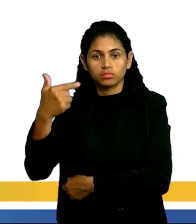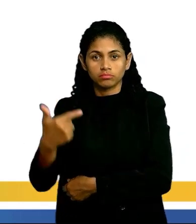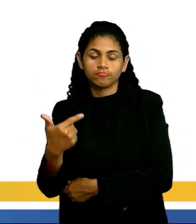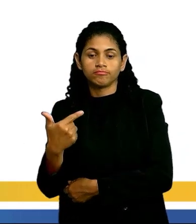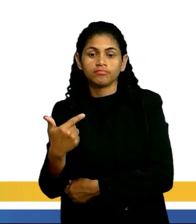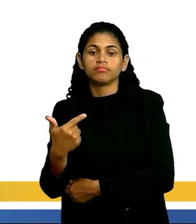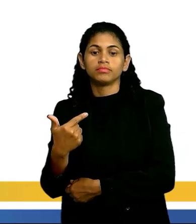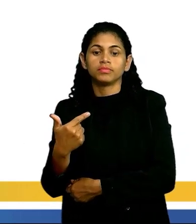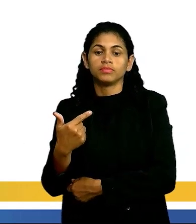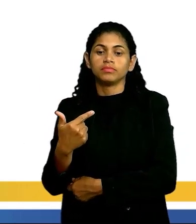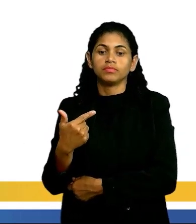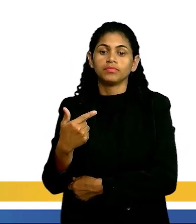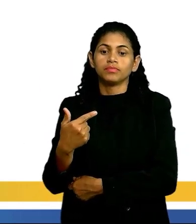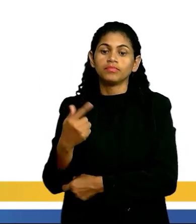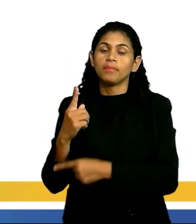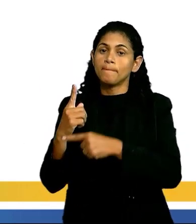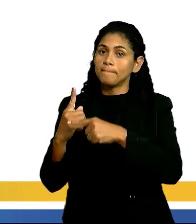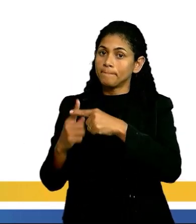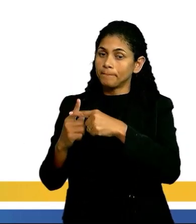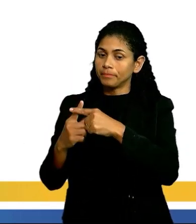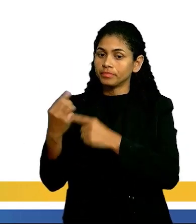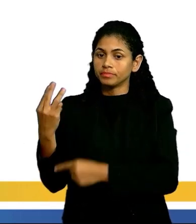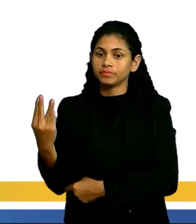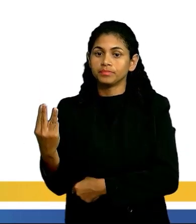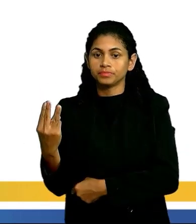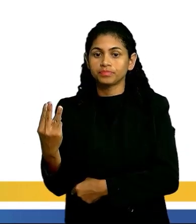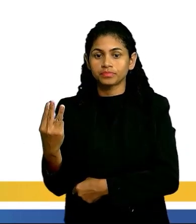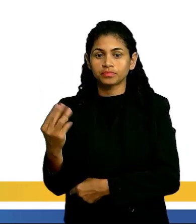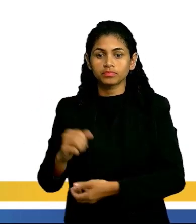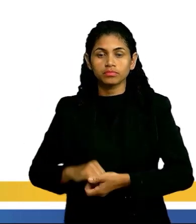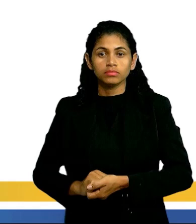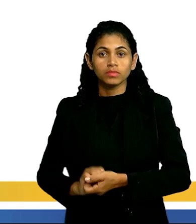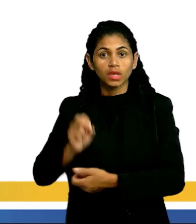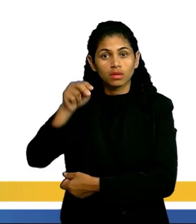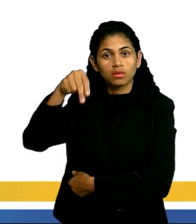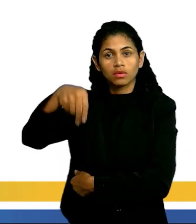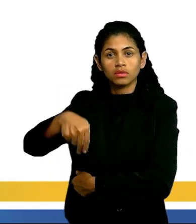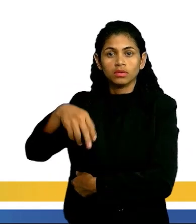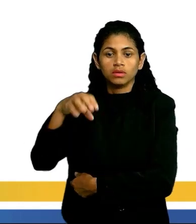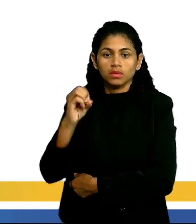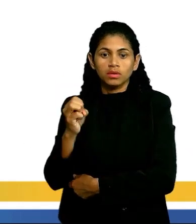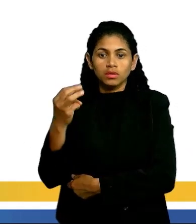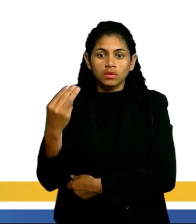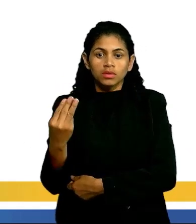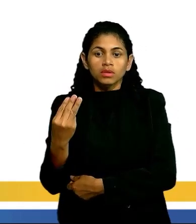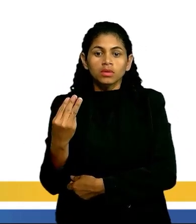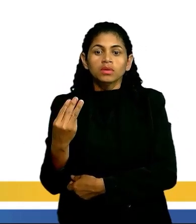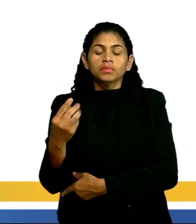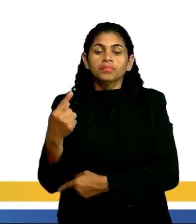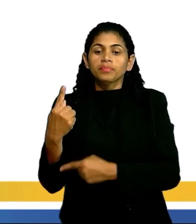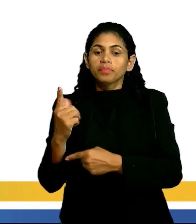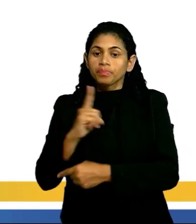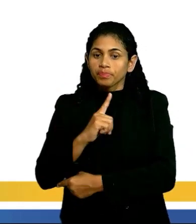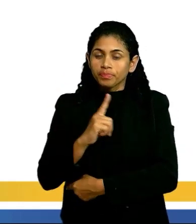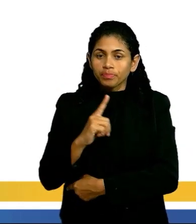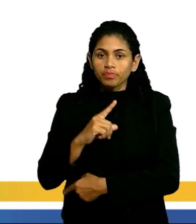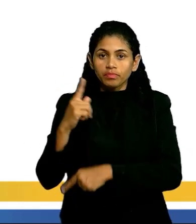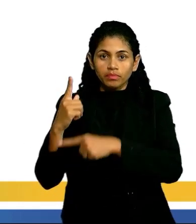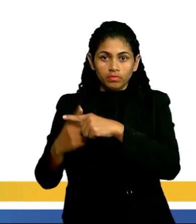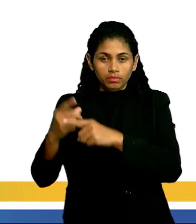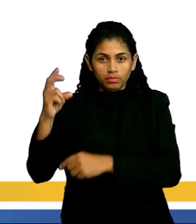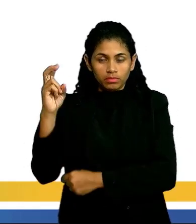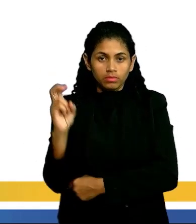nós vamos também ter o NOx mais 3. E no óxido nítrico, que é a etapa 5, nós vamos ter o NOx mais